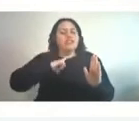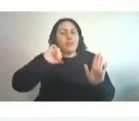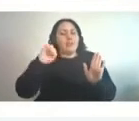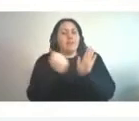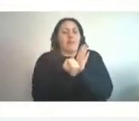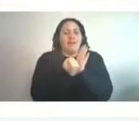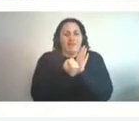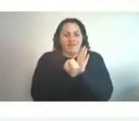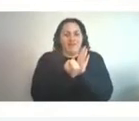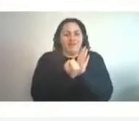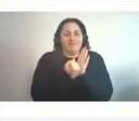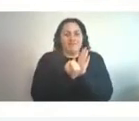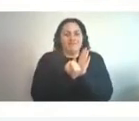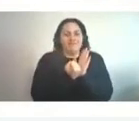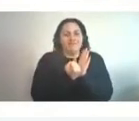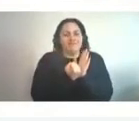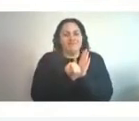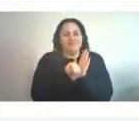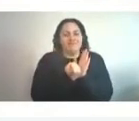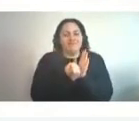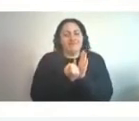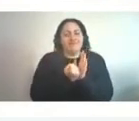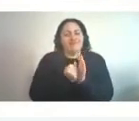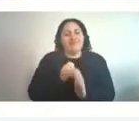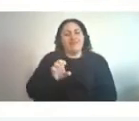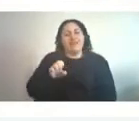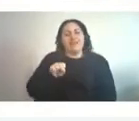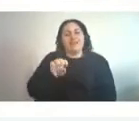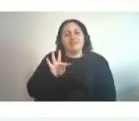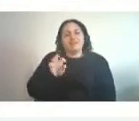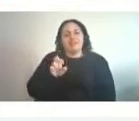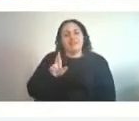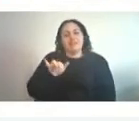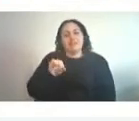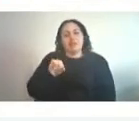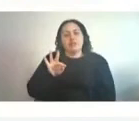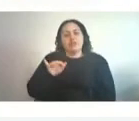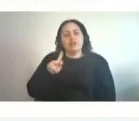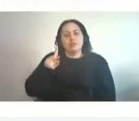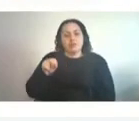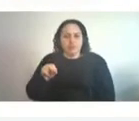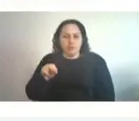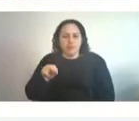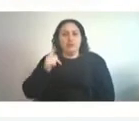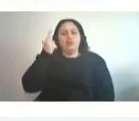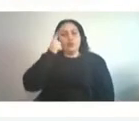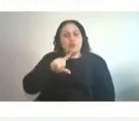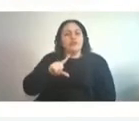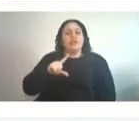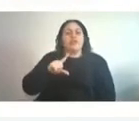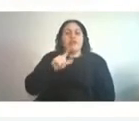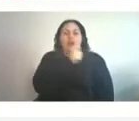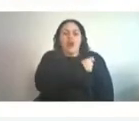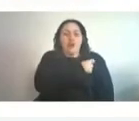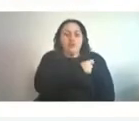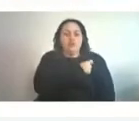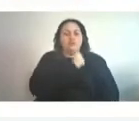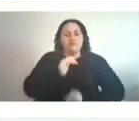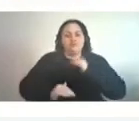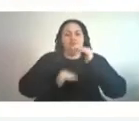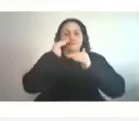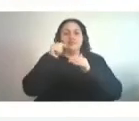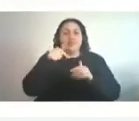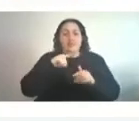relação a expectativa do rendimento daqueles alunos, e essa organização